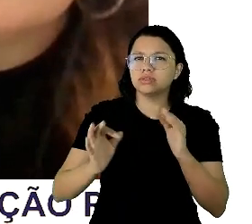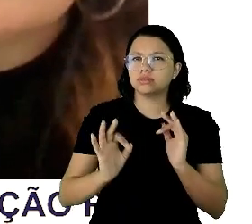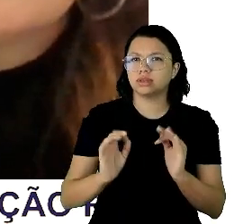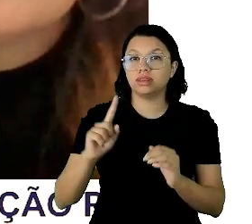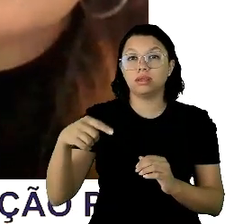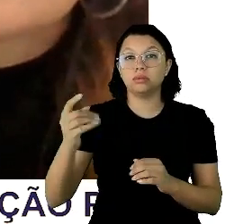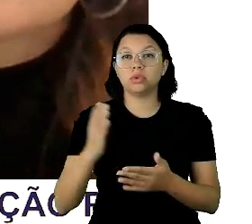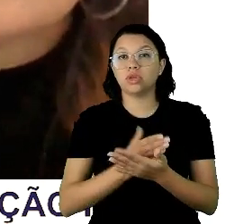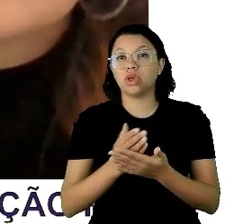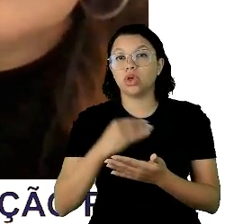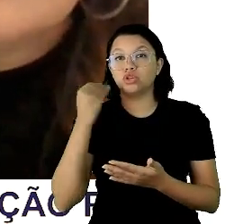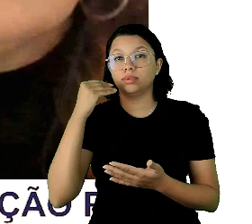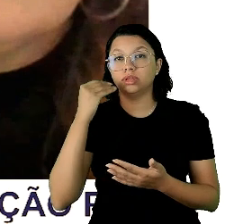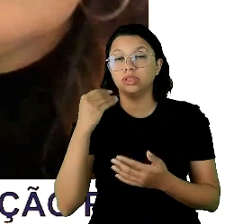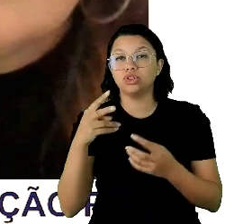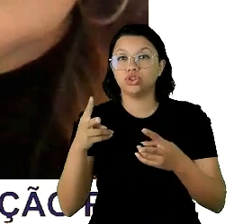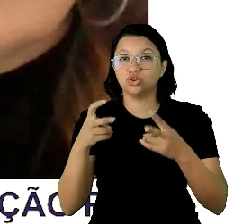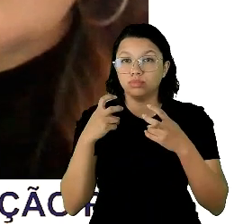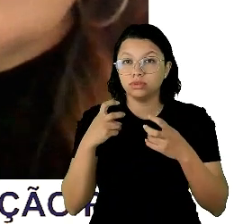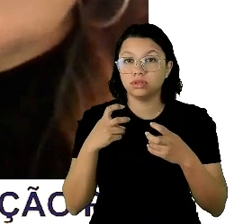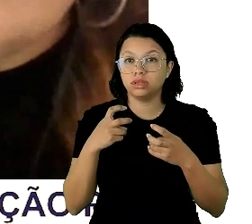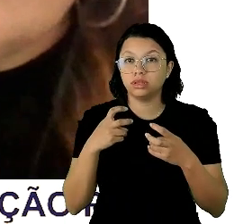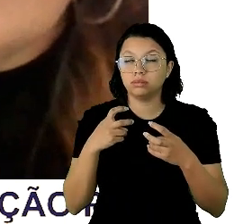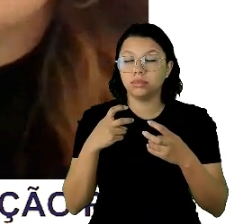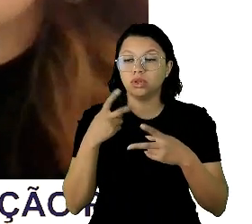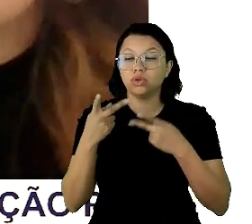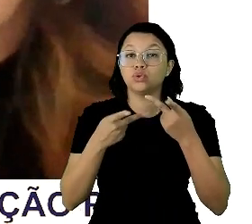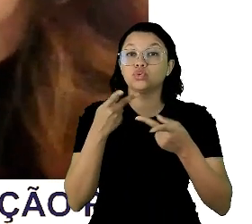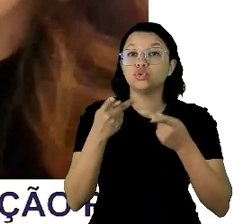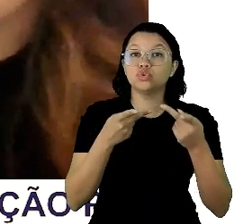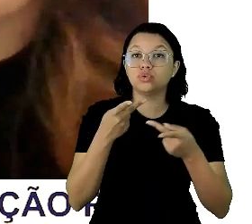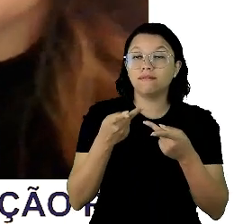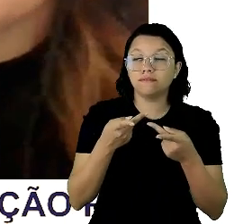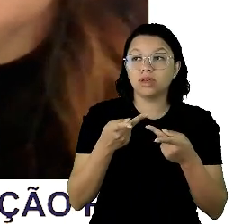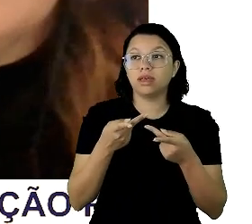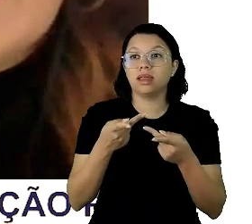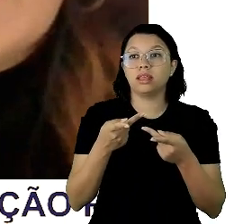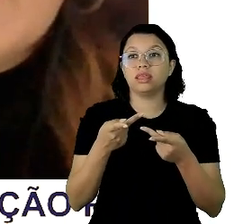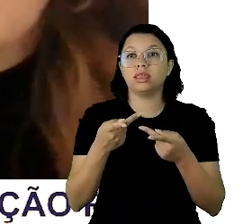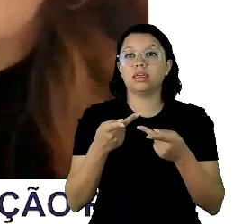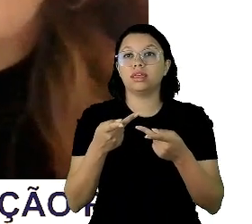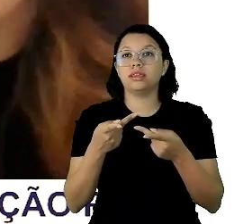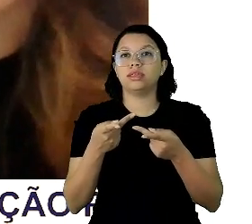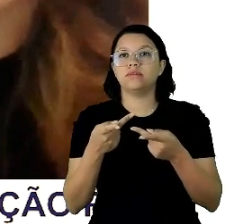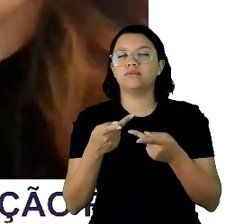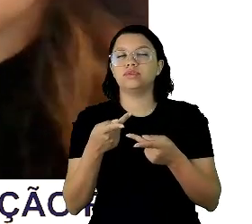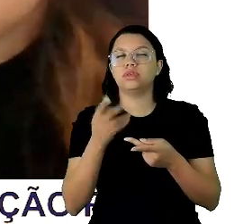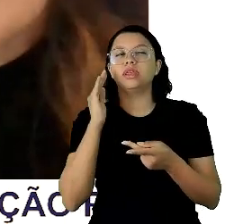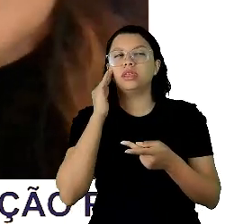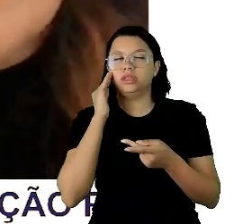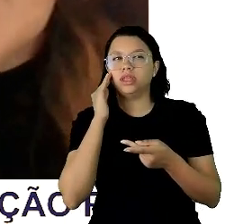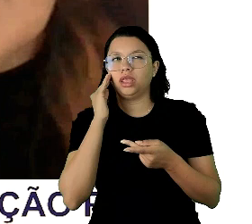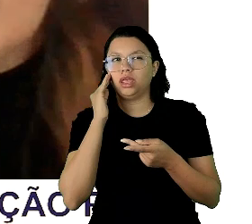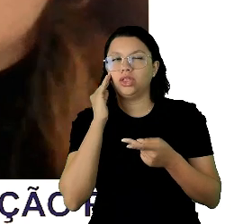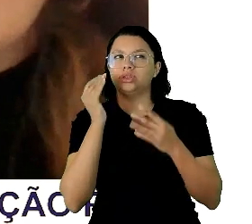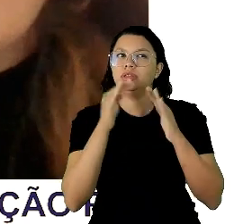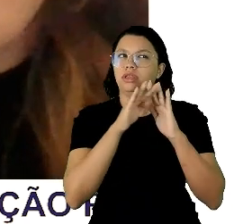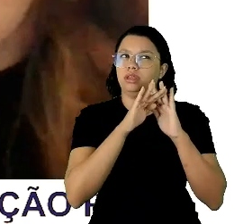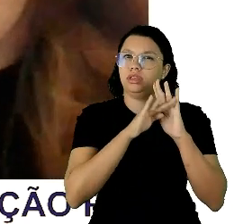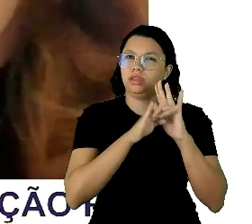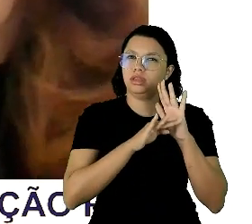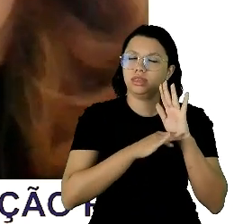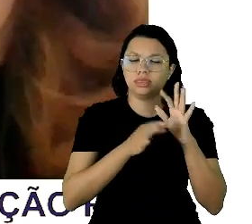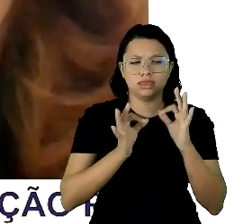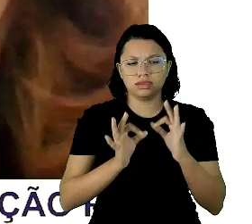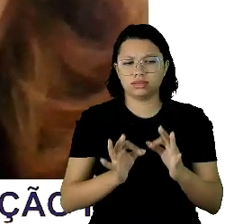percebe o discurso que faz sentido, que tem coerência, enfim. Por isso